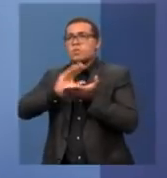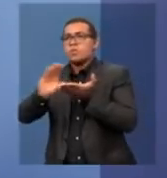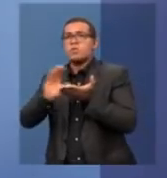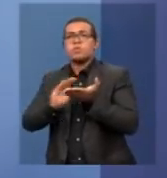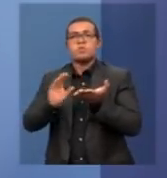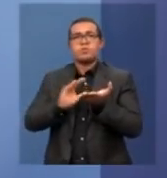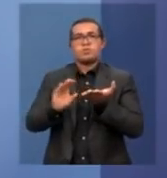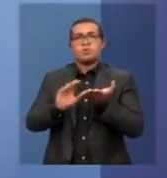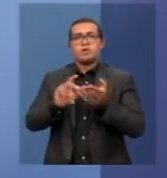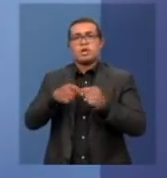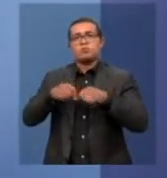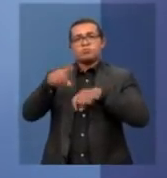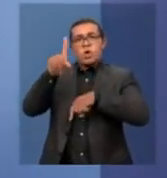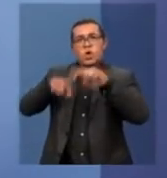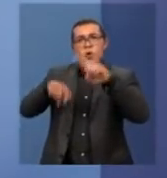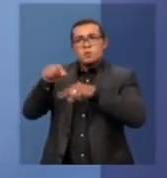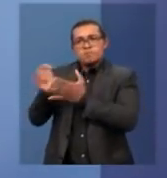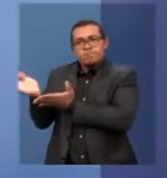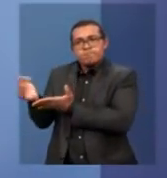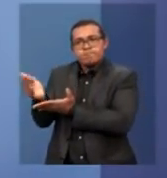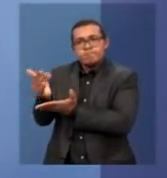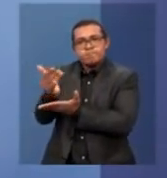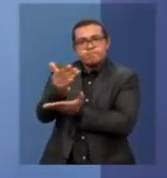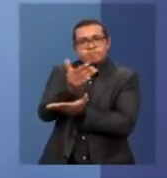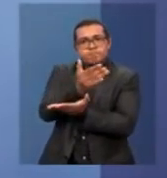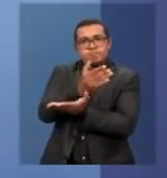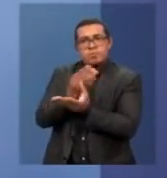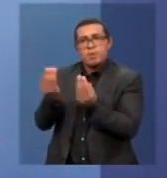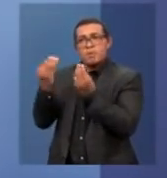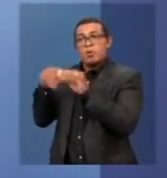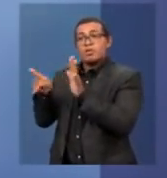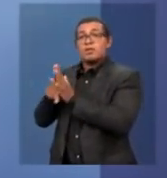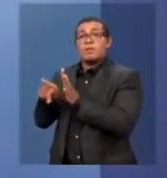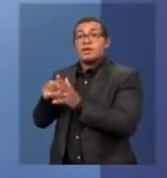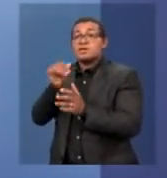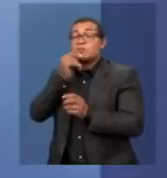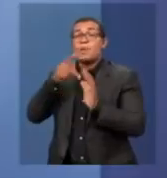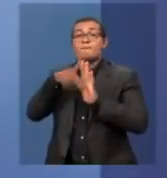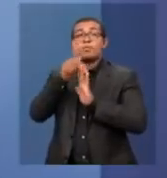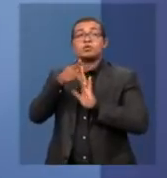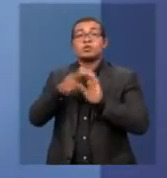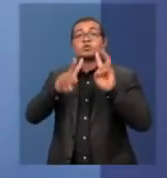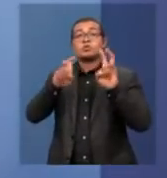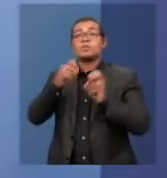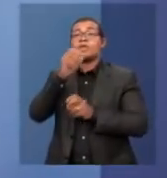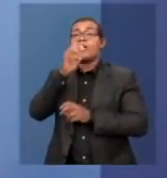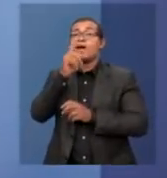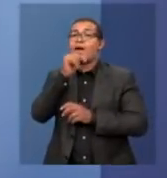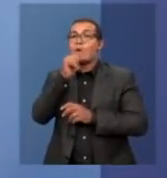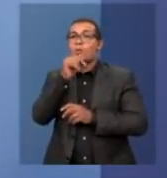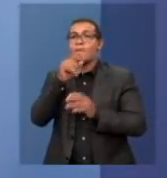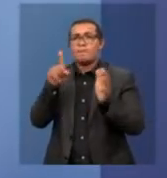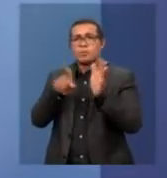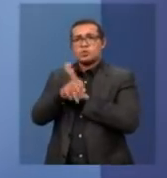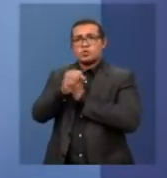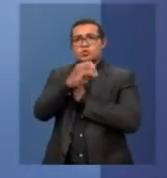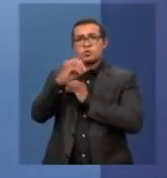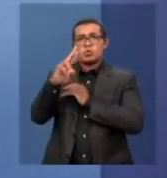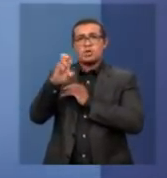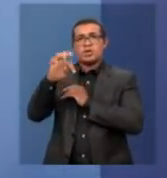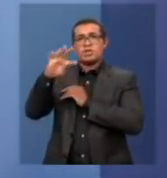busquem recursos trouxe para o interior está até pra cuidar de água que aconteceu é tamanho tem água com recurso federal